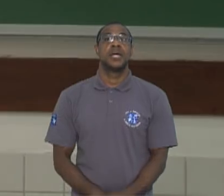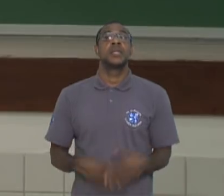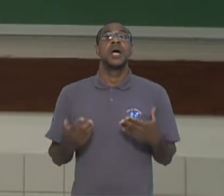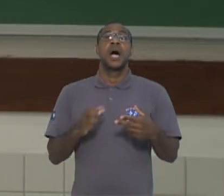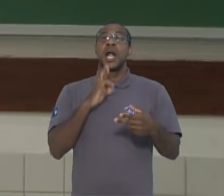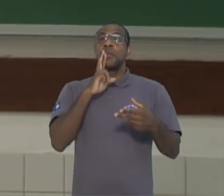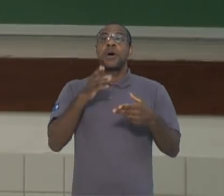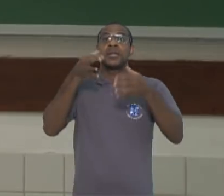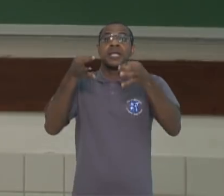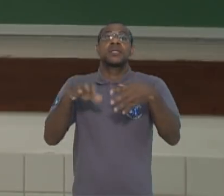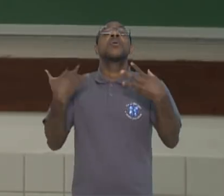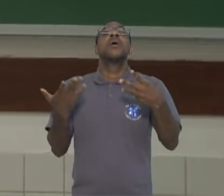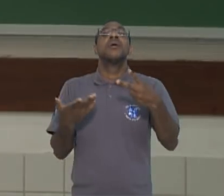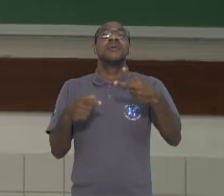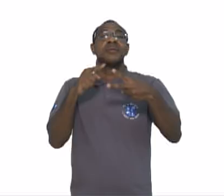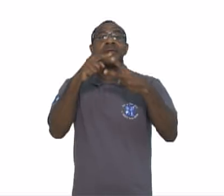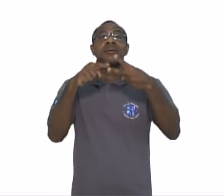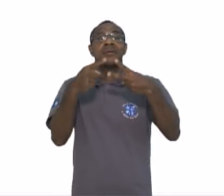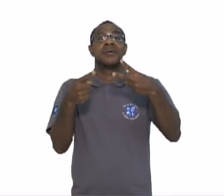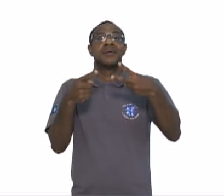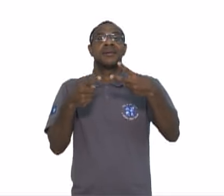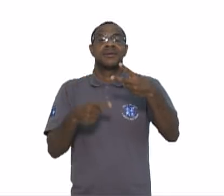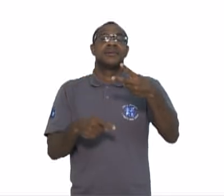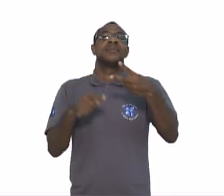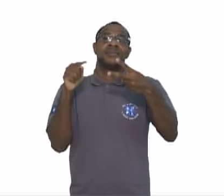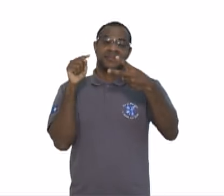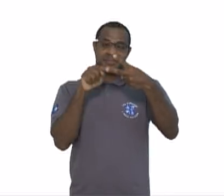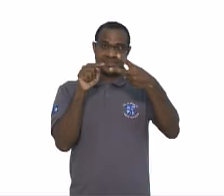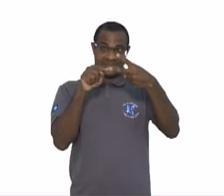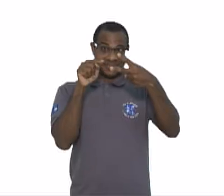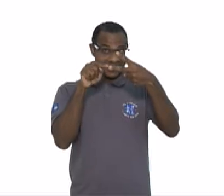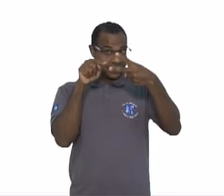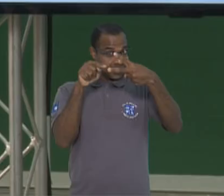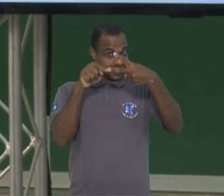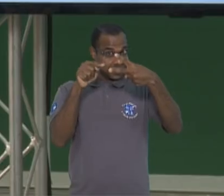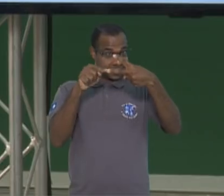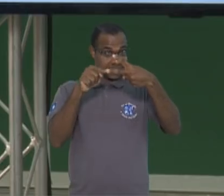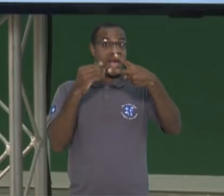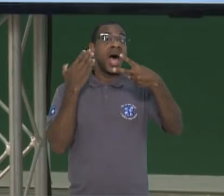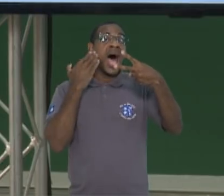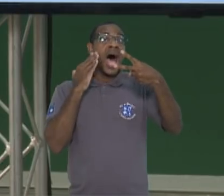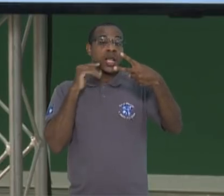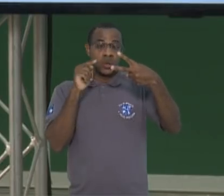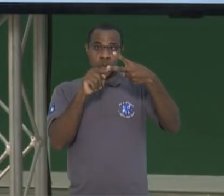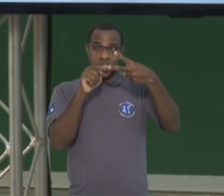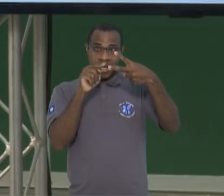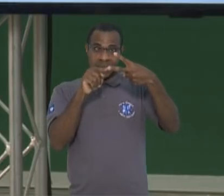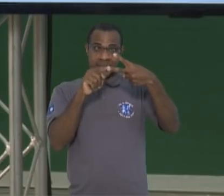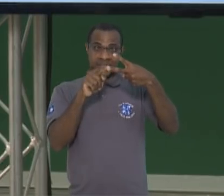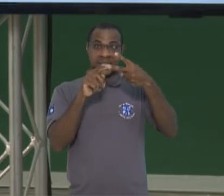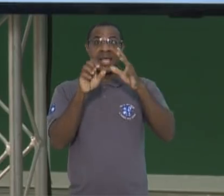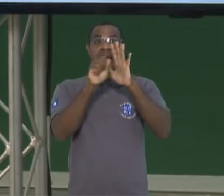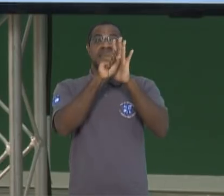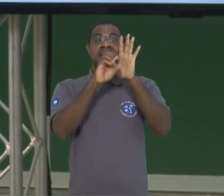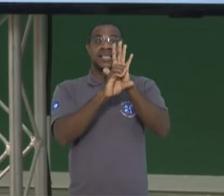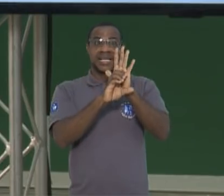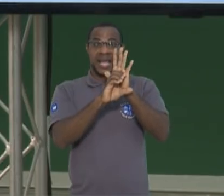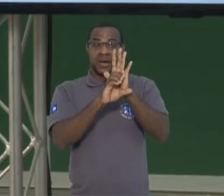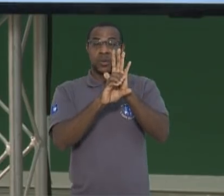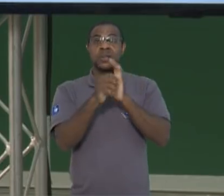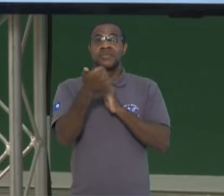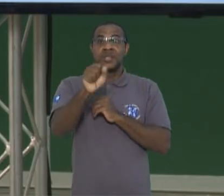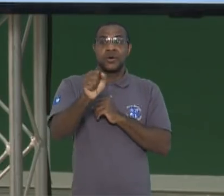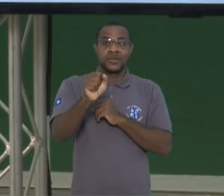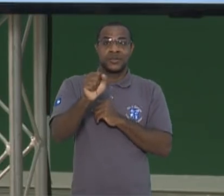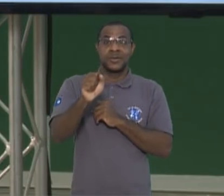a resposta correta, século XVIII, né? Quando os artistas, a comédia dell'arte, enfim, os artistas começam a viajar